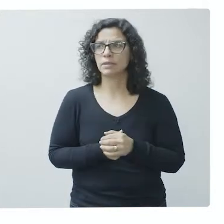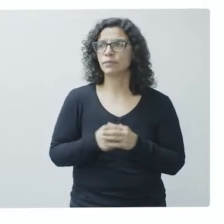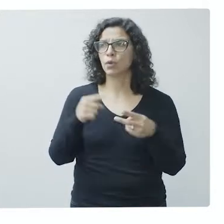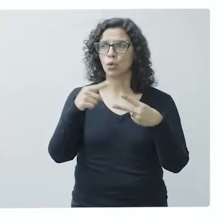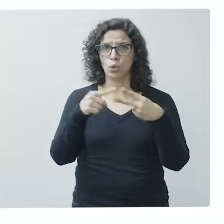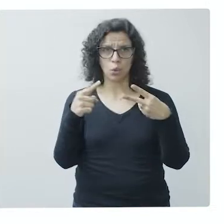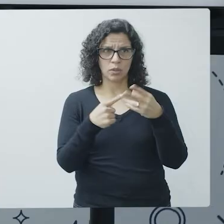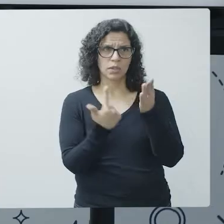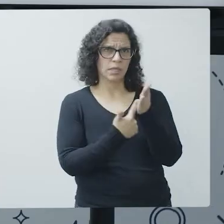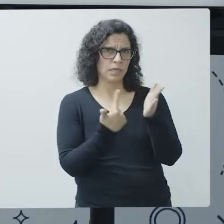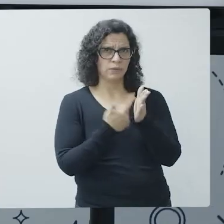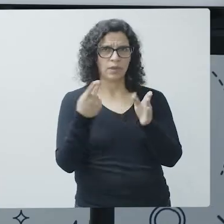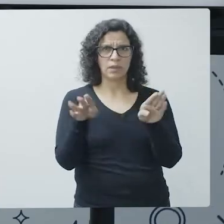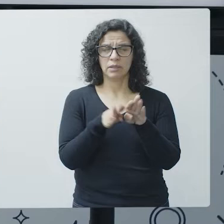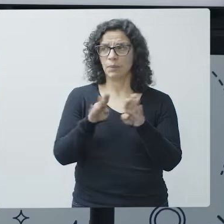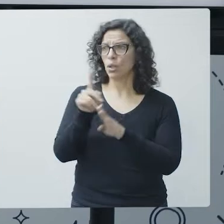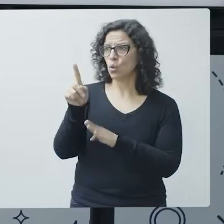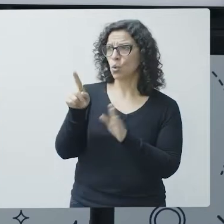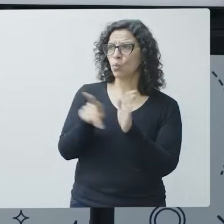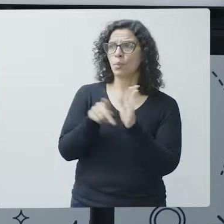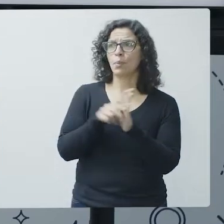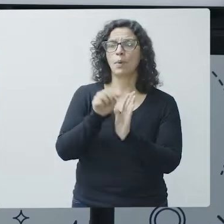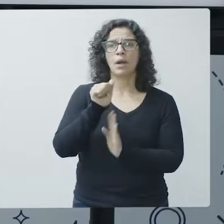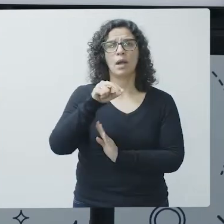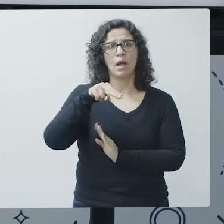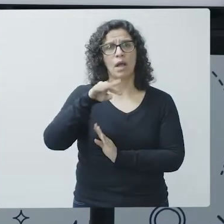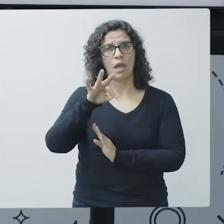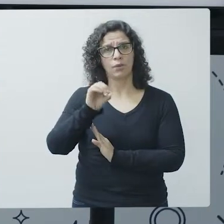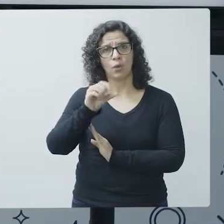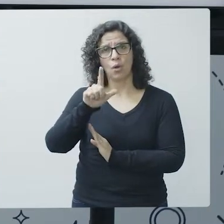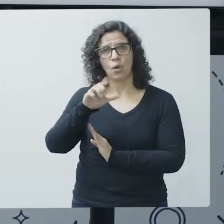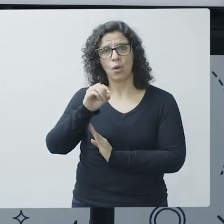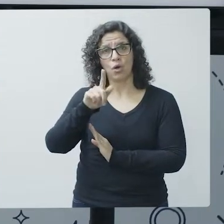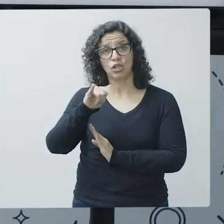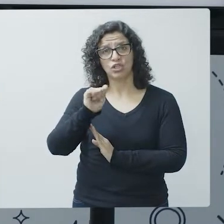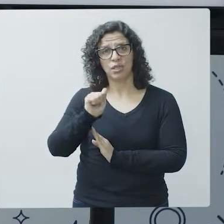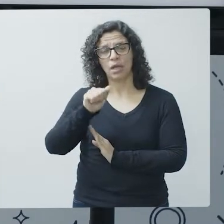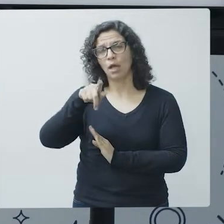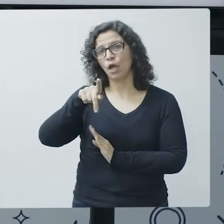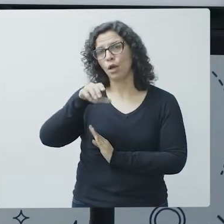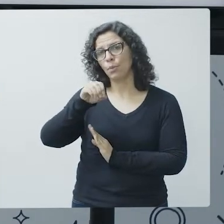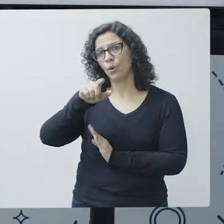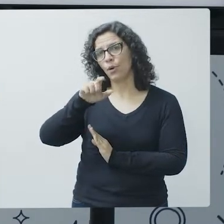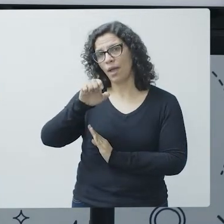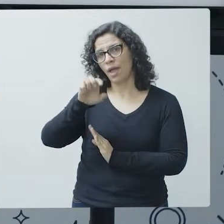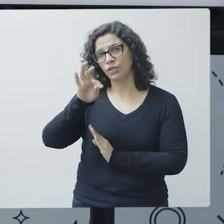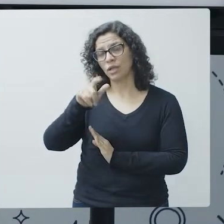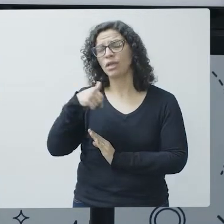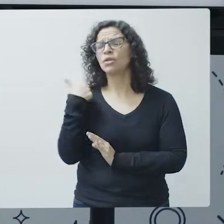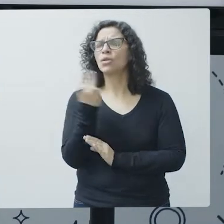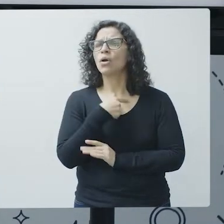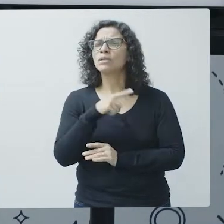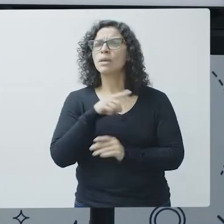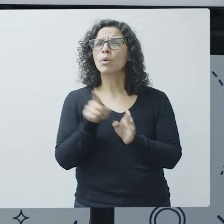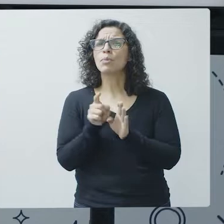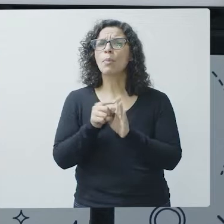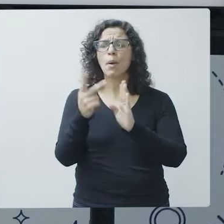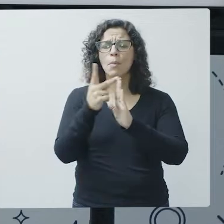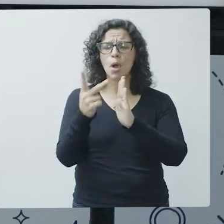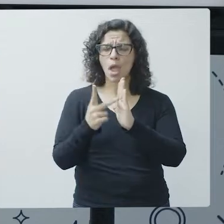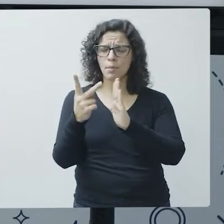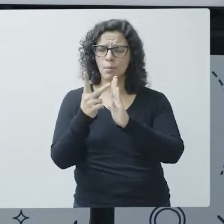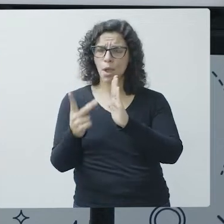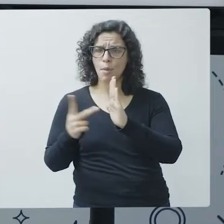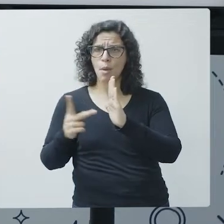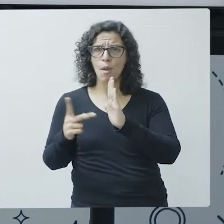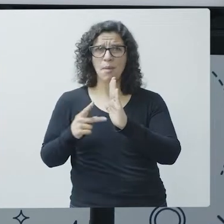duas obras dela apenas. Uma é a Antologia Poética. O que é essa antologia? É quando nós temos a reunião,